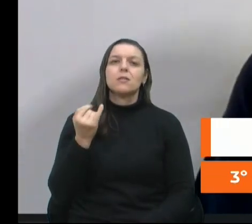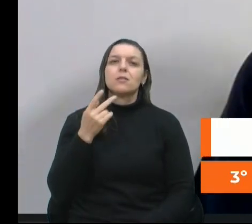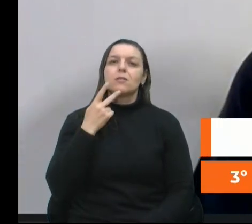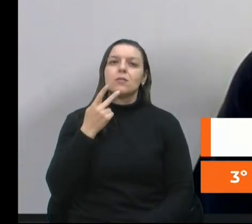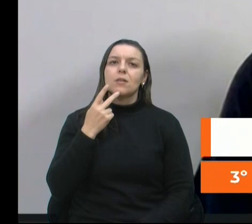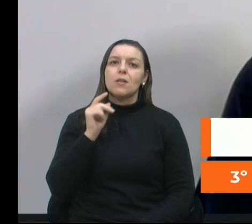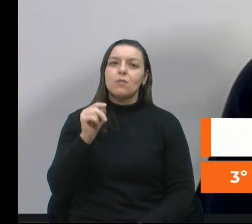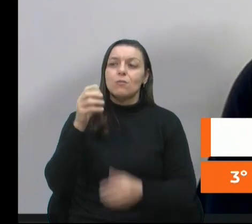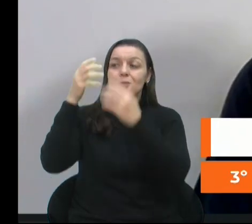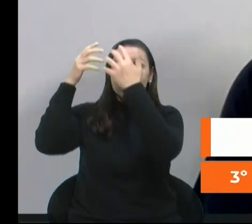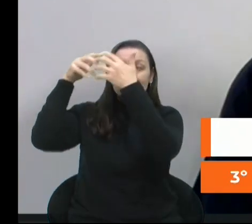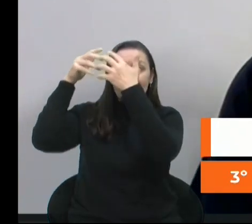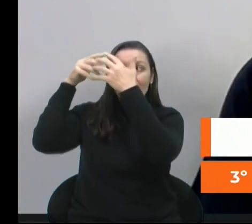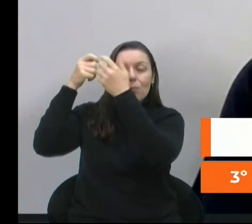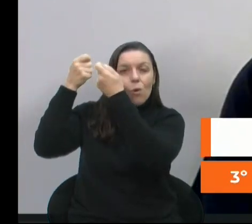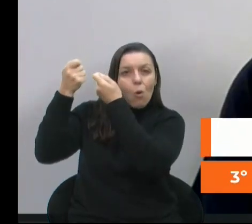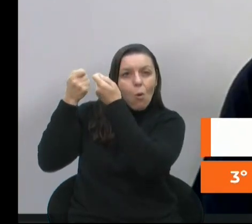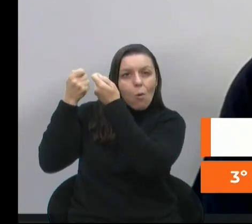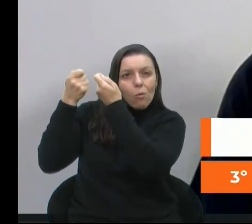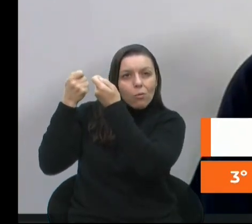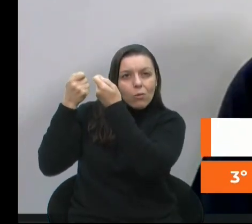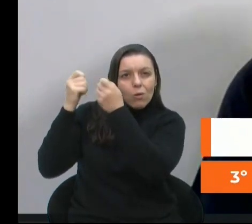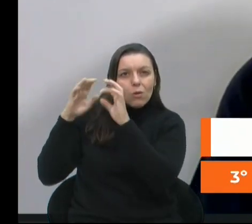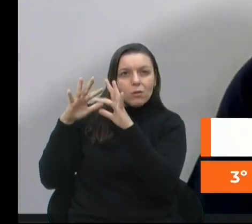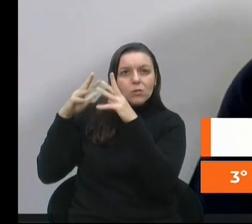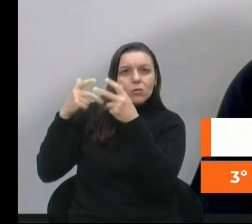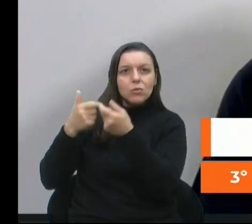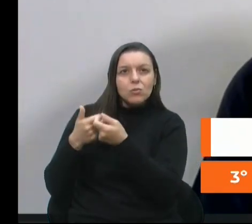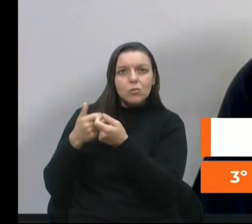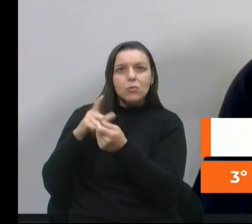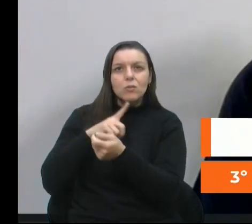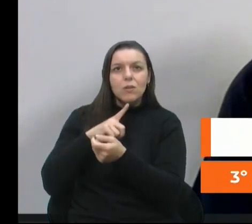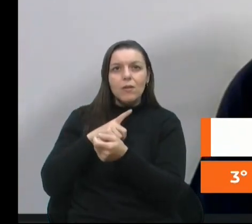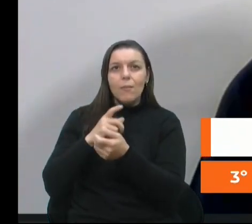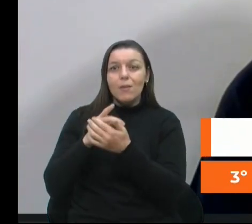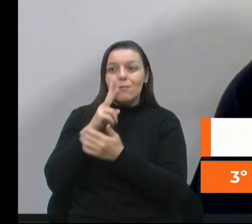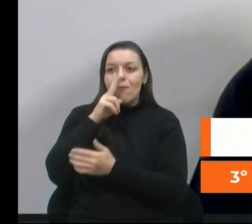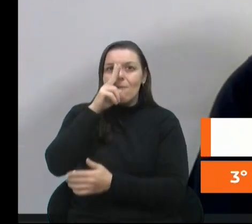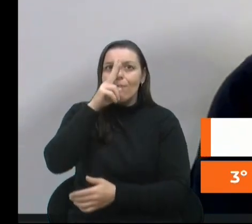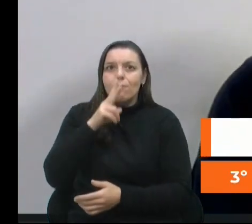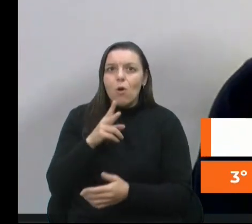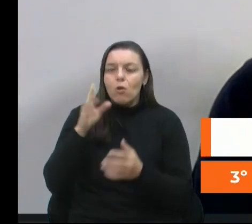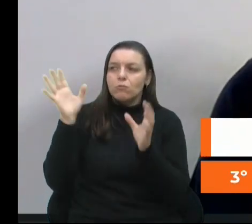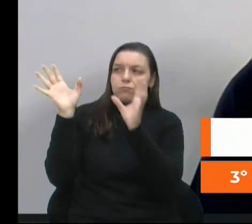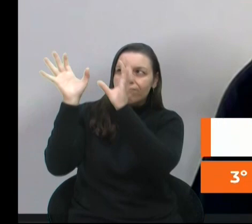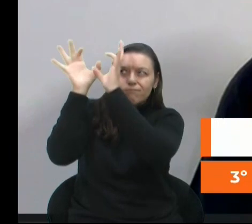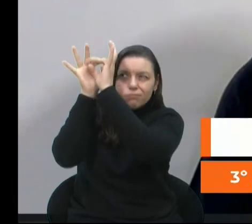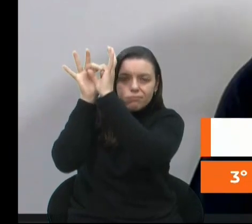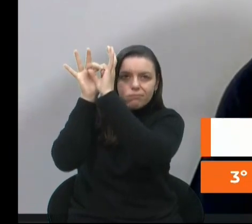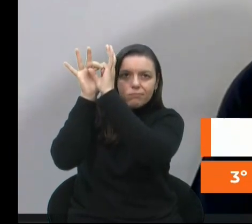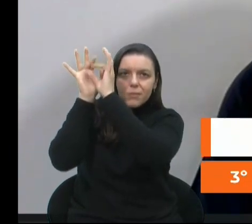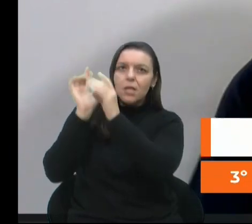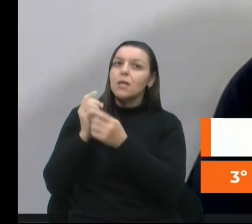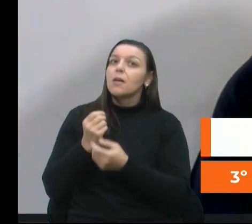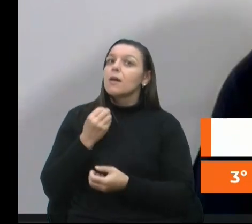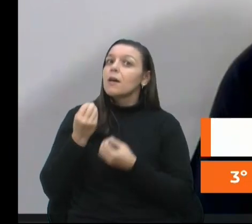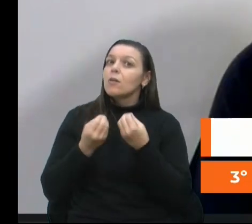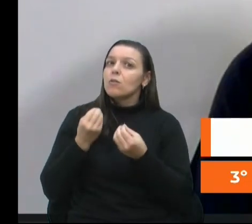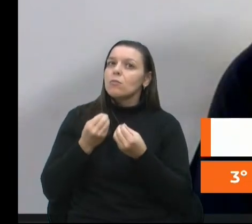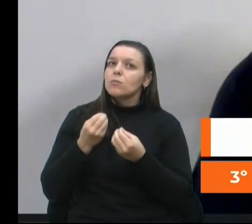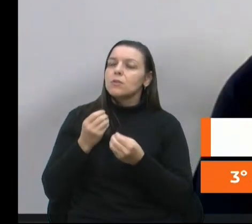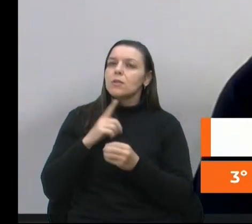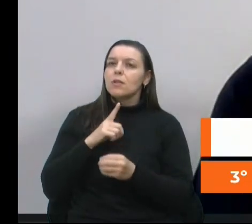o cérebro, enquanto controle de tudo, ele está muito mais intenso, ele está muito mais conectado. É como se ele tivesse muito